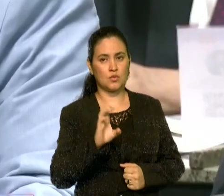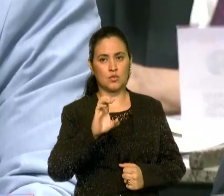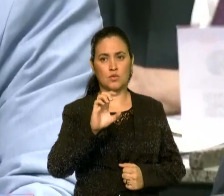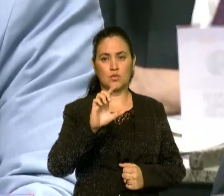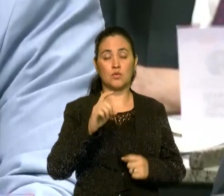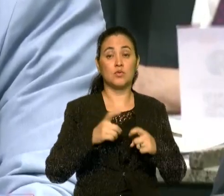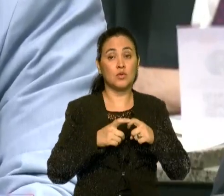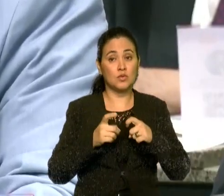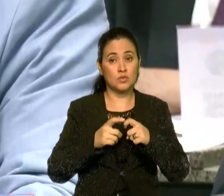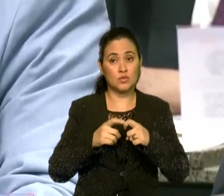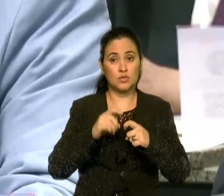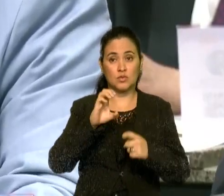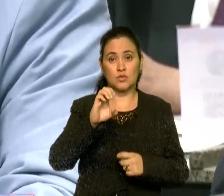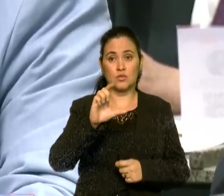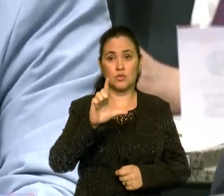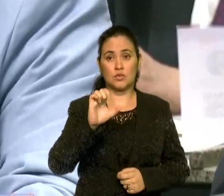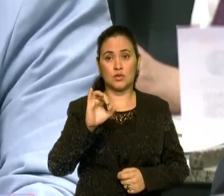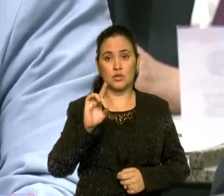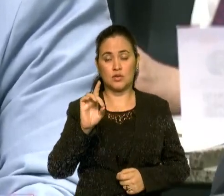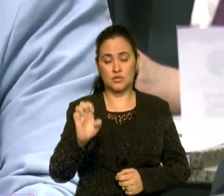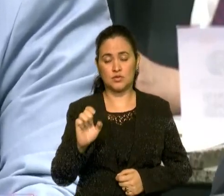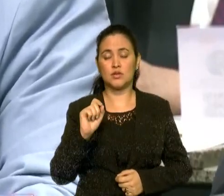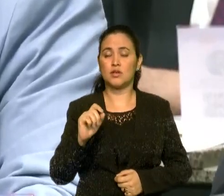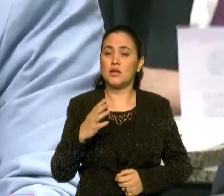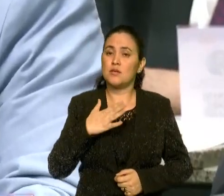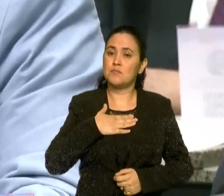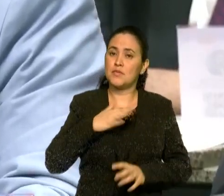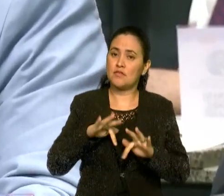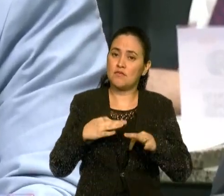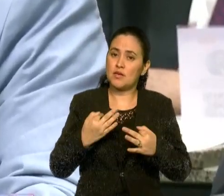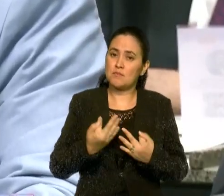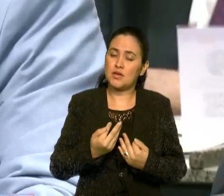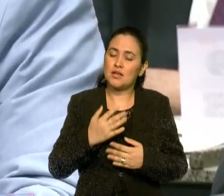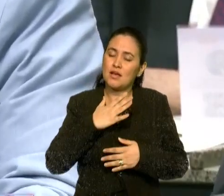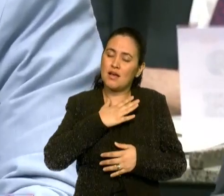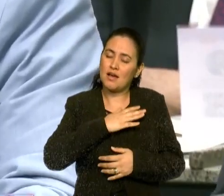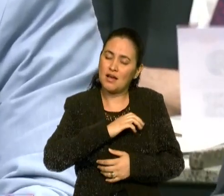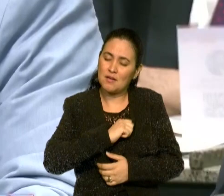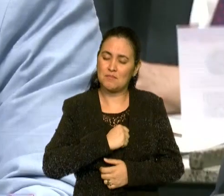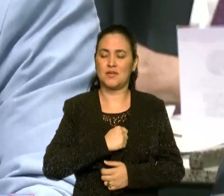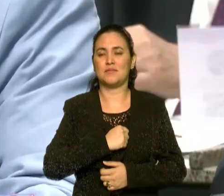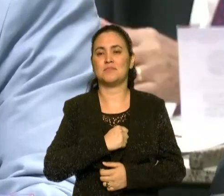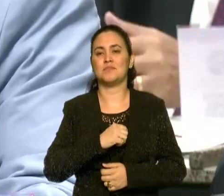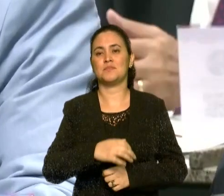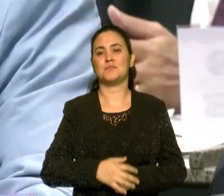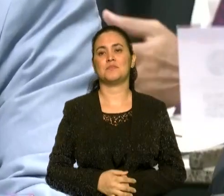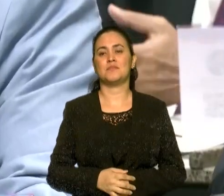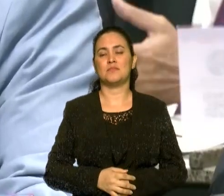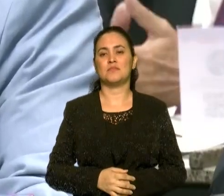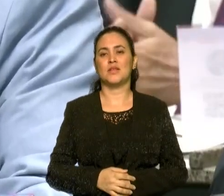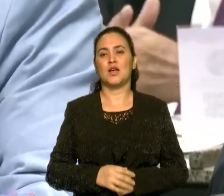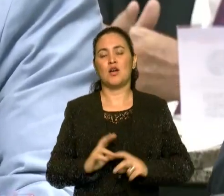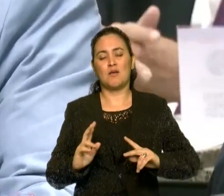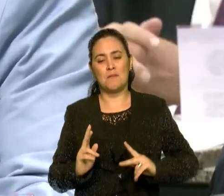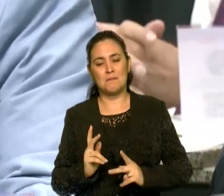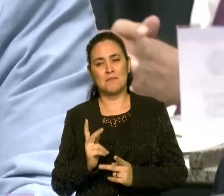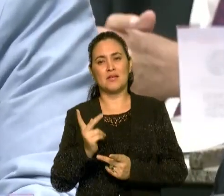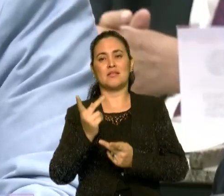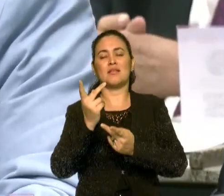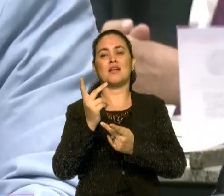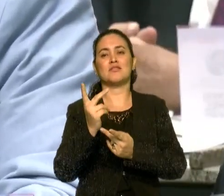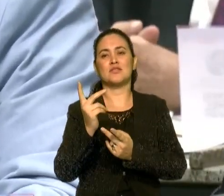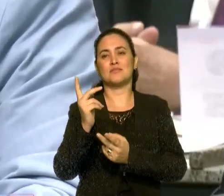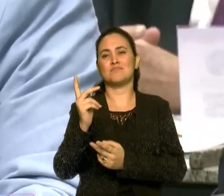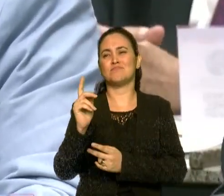maior carinho. Tantas homenagens seria pouco para o seu tamanho, para o legado do doutor